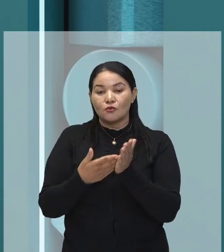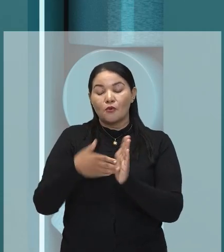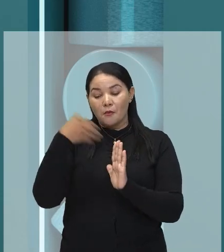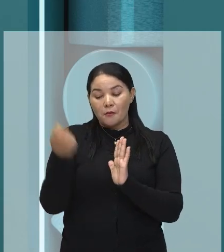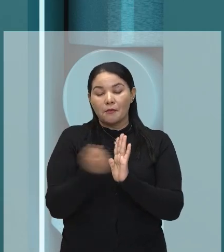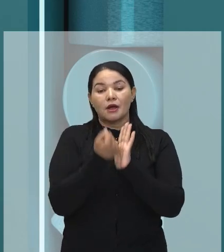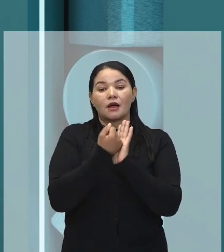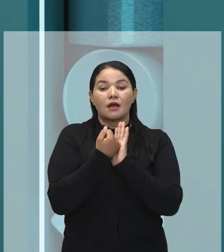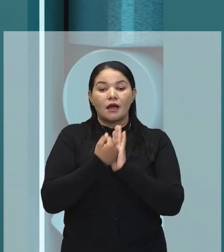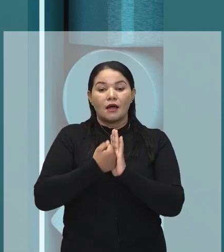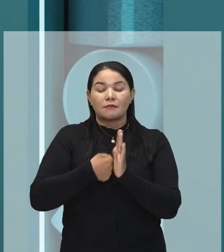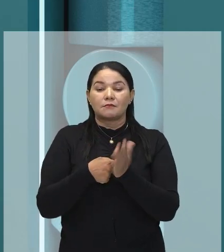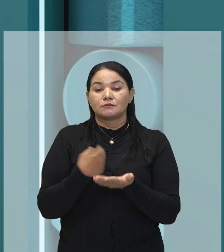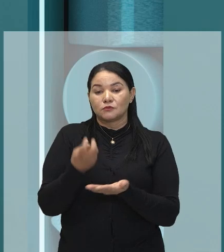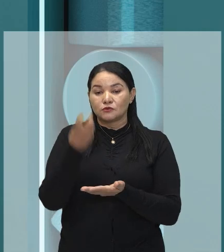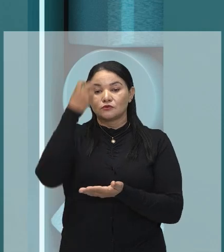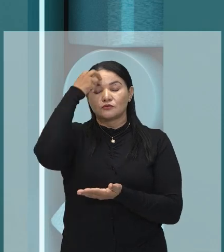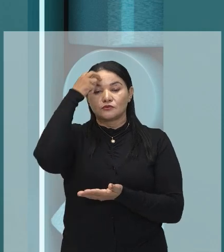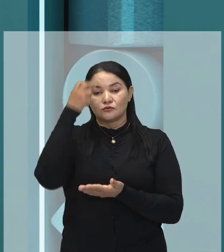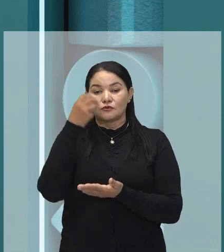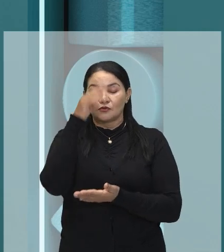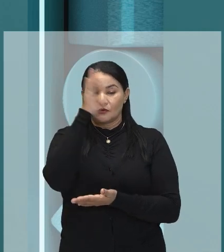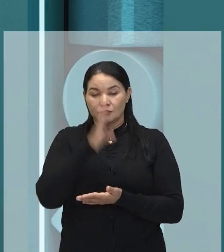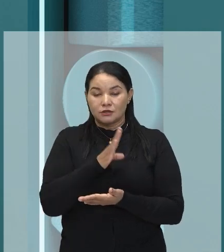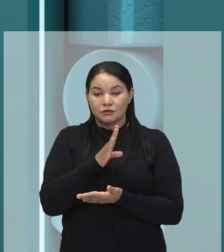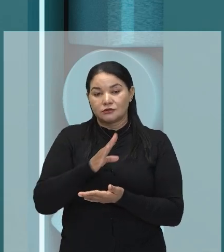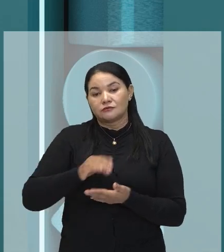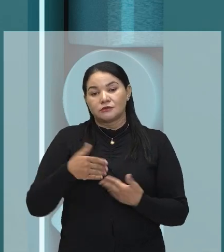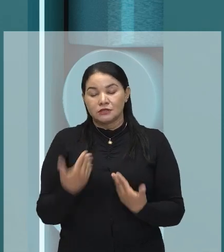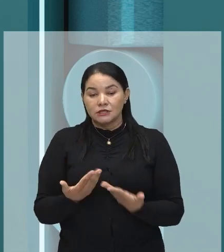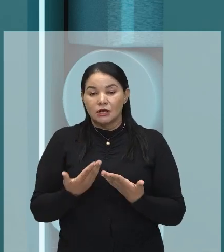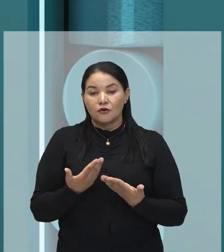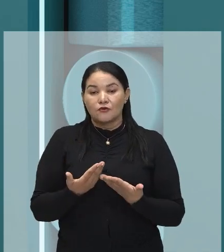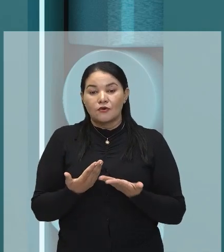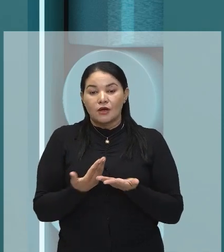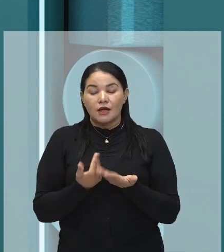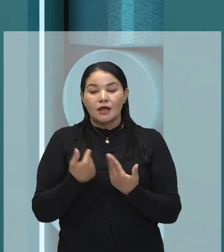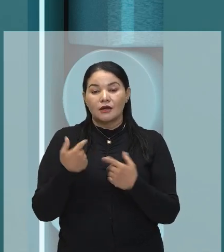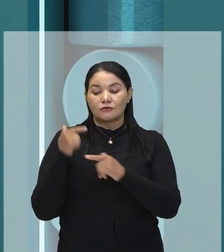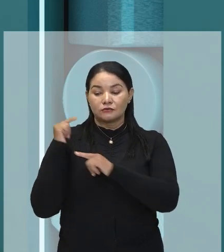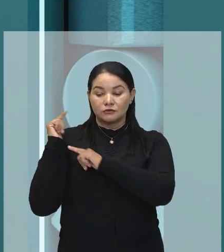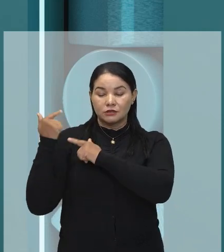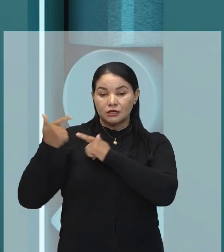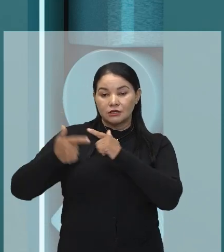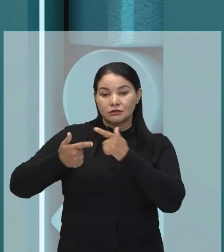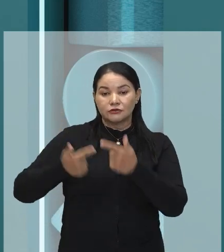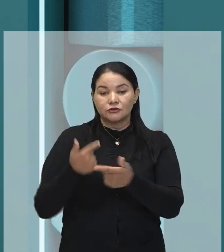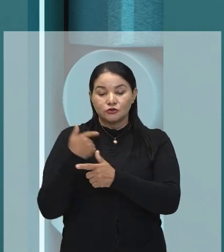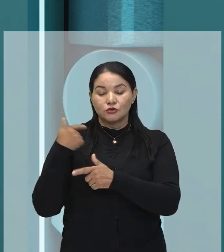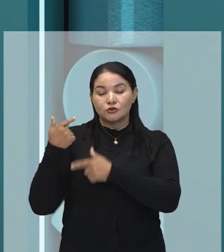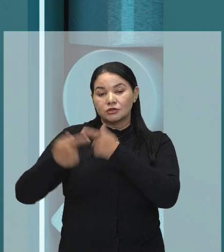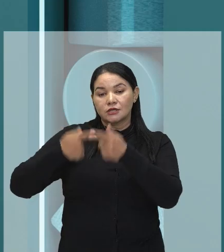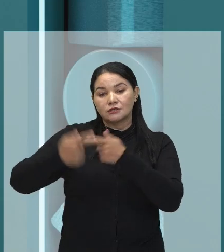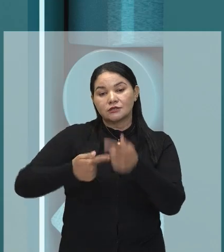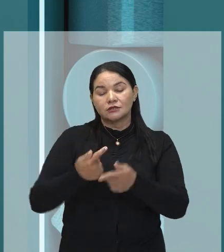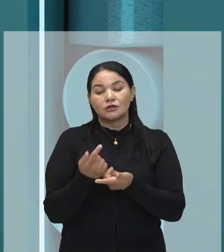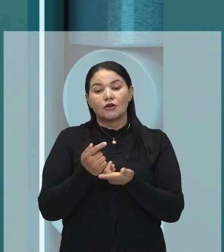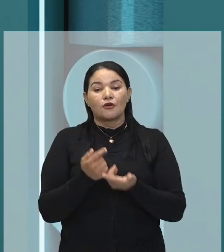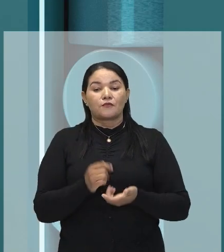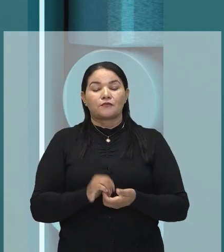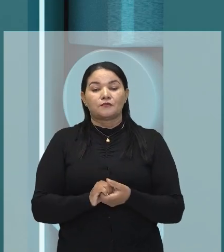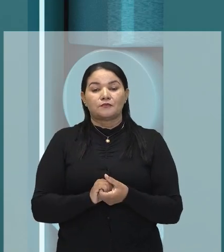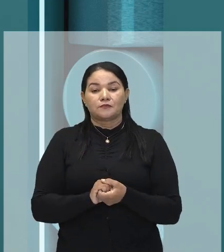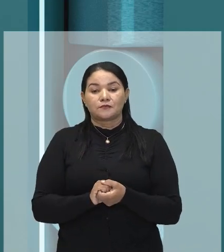patrimônio cultural do Brasil. Ou seja, é uma tradição que é passada de geração em